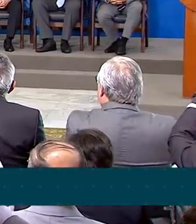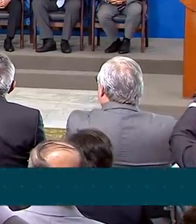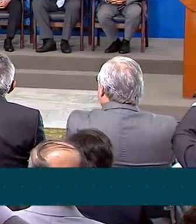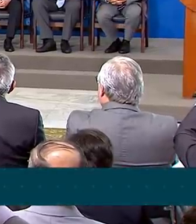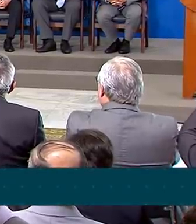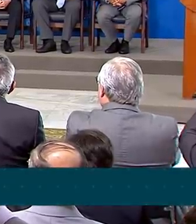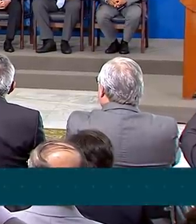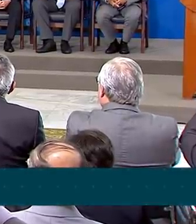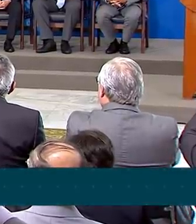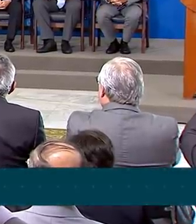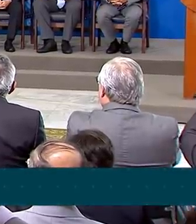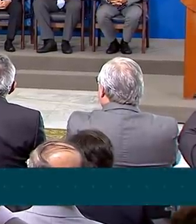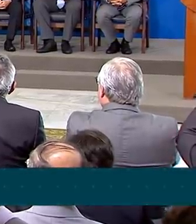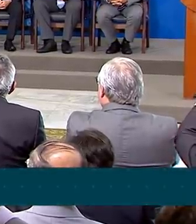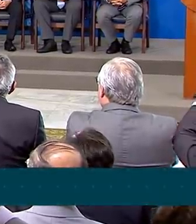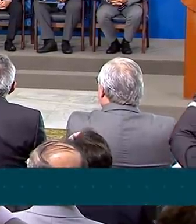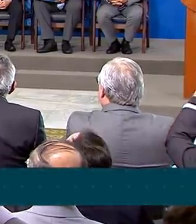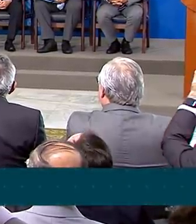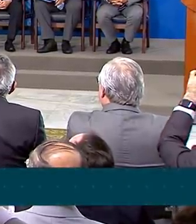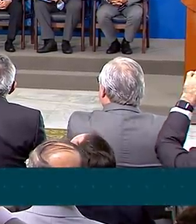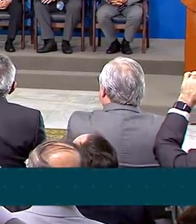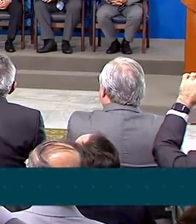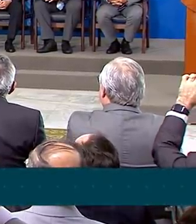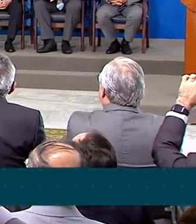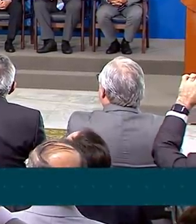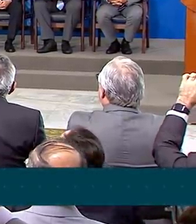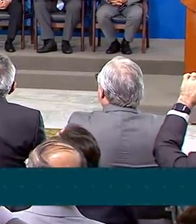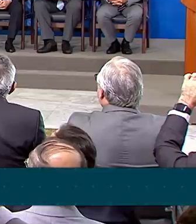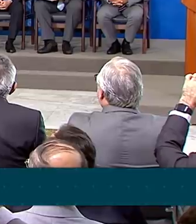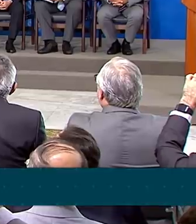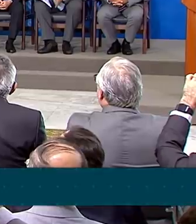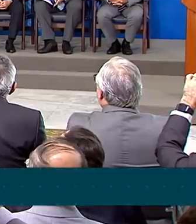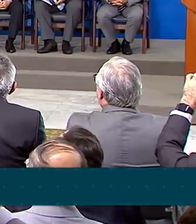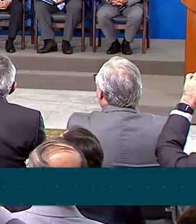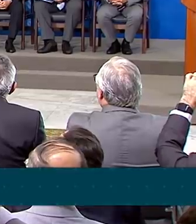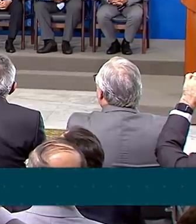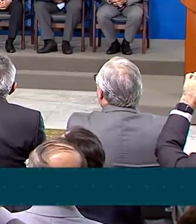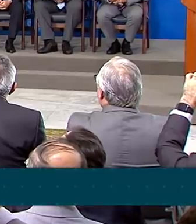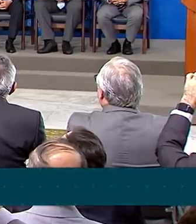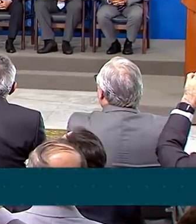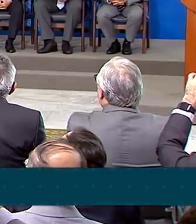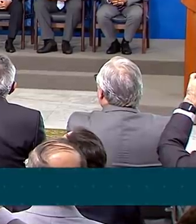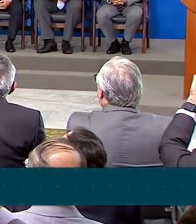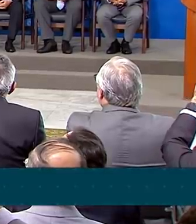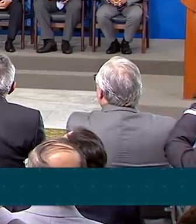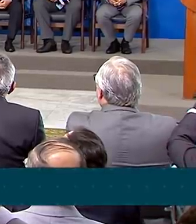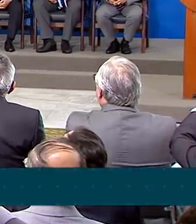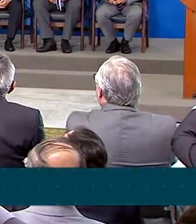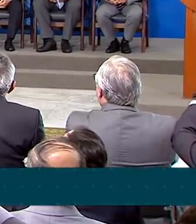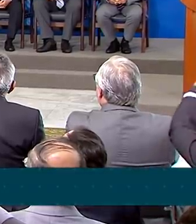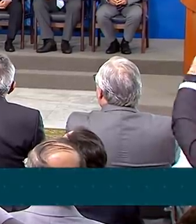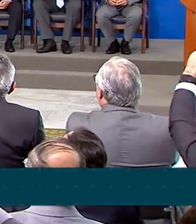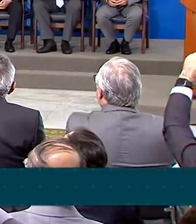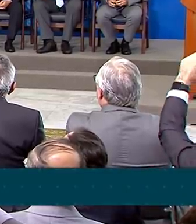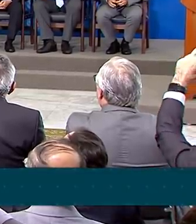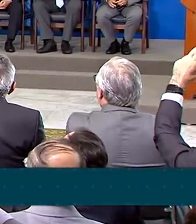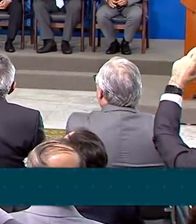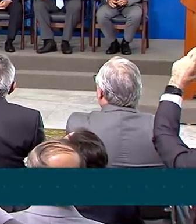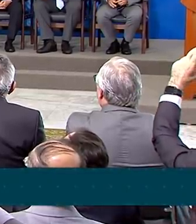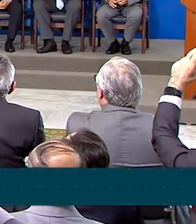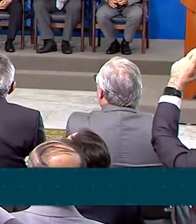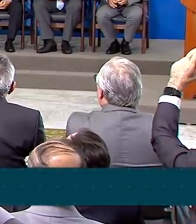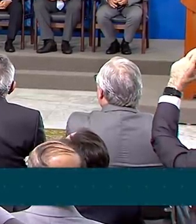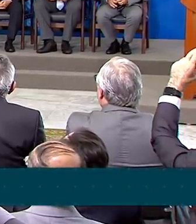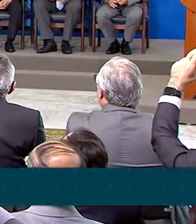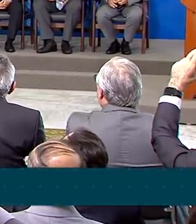meus senhores e minhas senhoras bom dia ministro meu vice está comigo é santa maria na